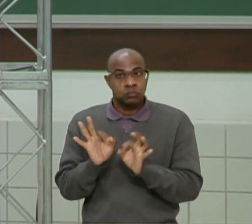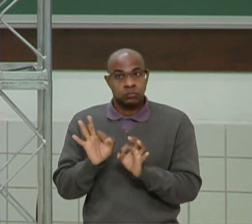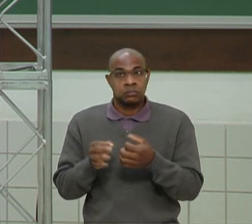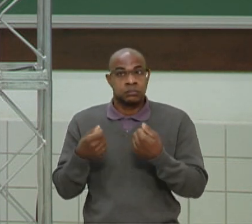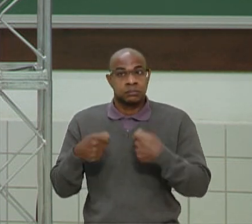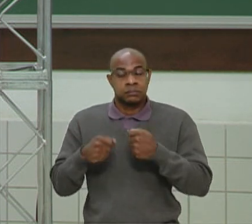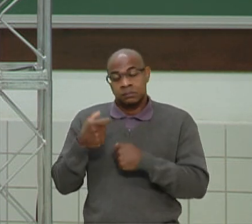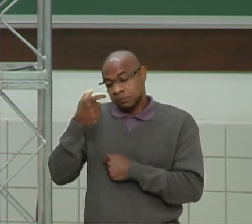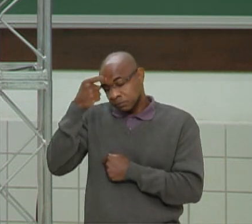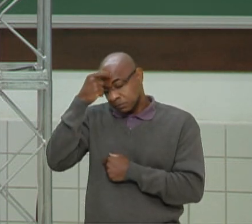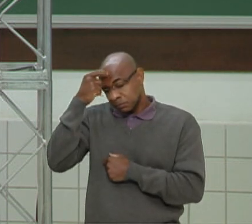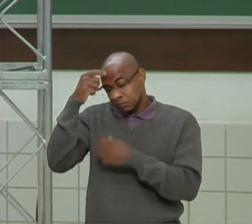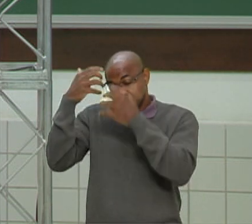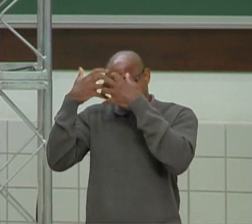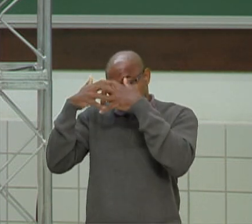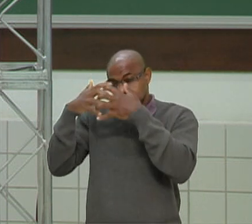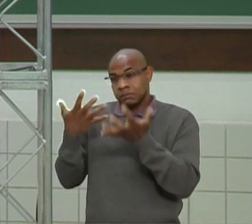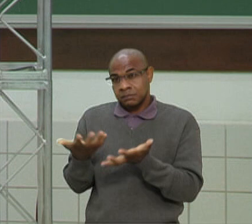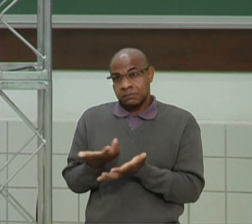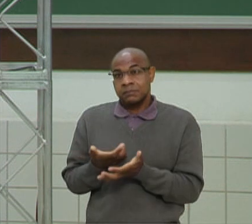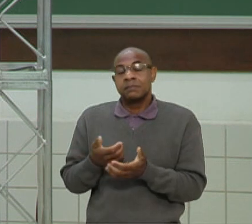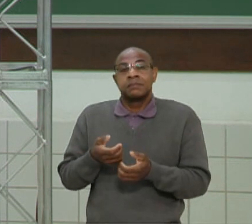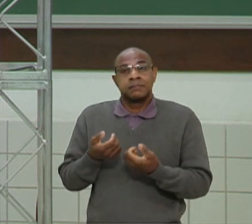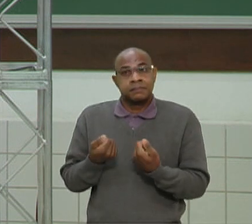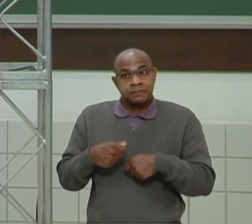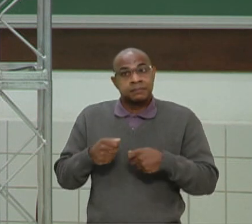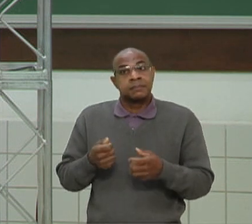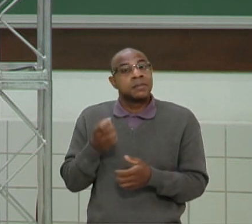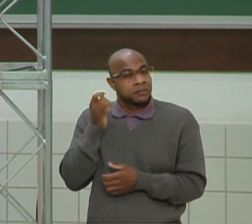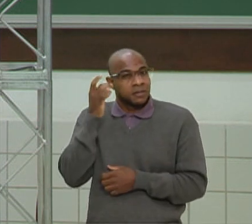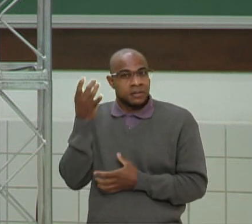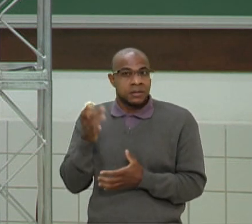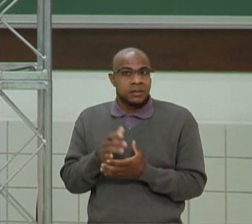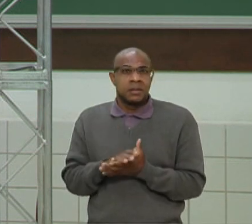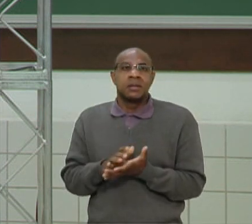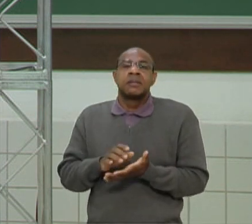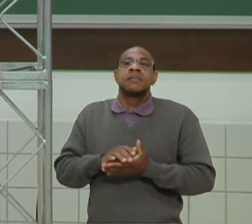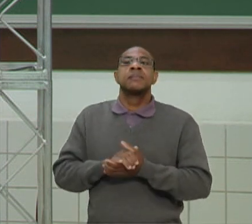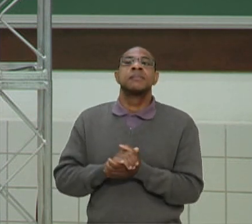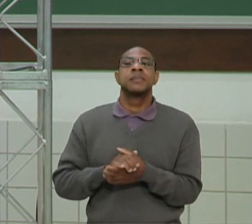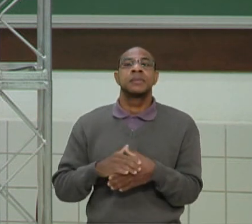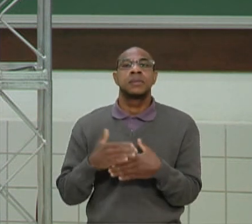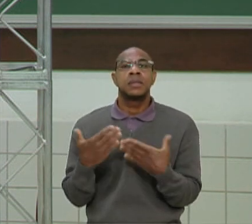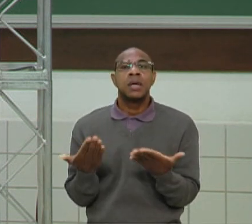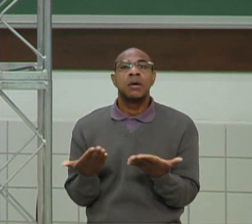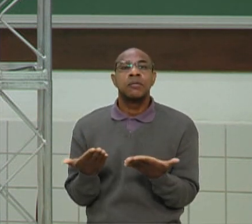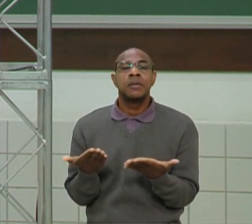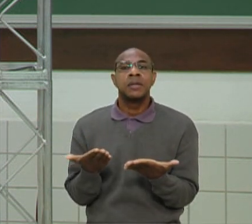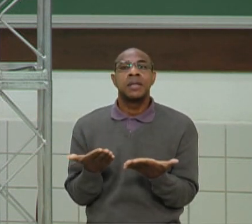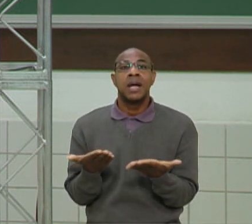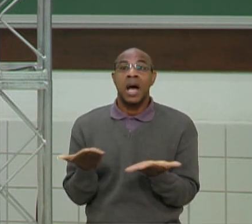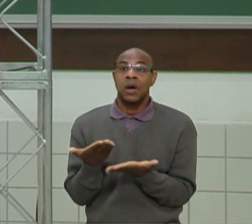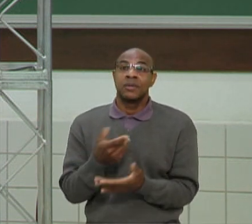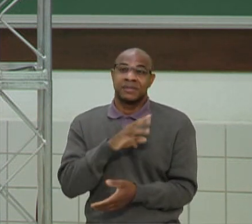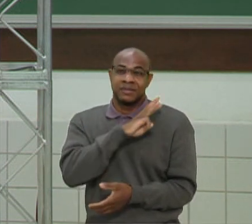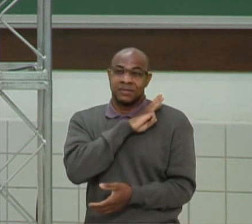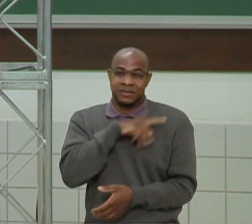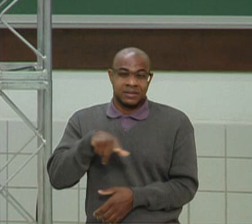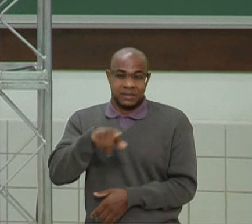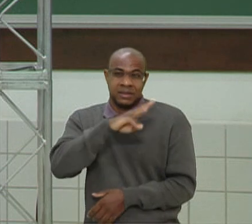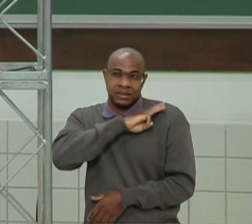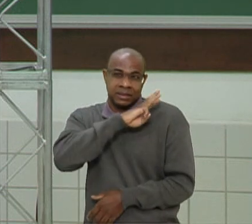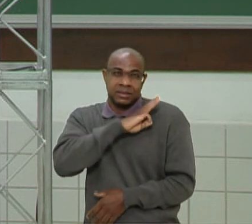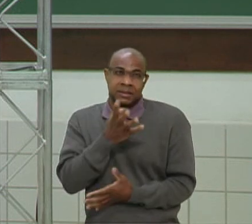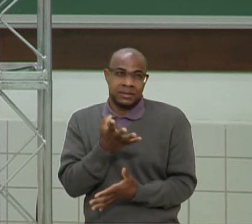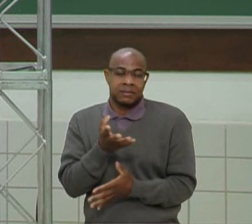no raciocínio, vai facilitar a vida de vocês e vocês vão errar muito menos, gente. Principalmente a galera agora do terceiro ano, que está